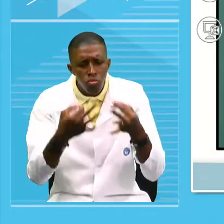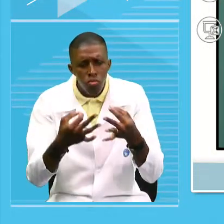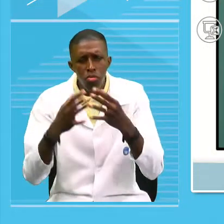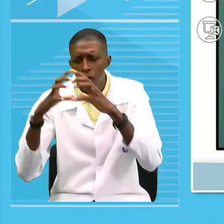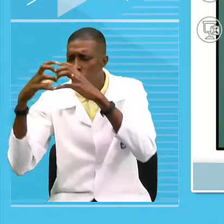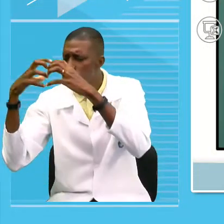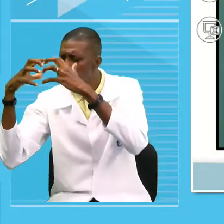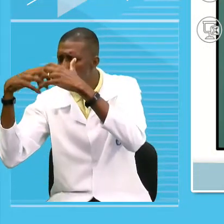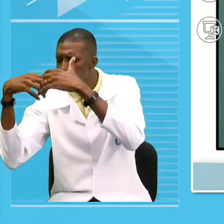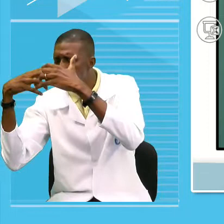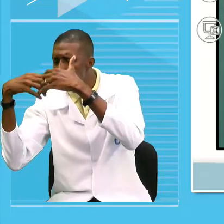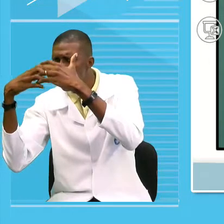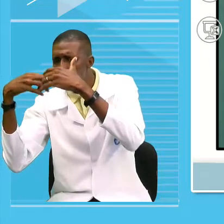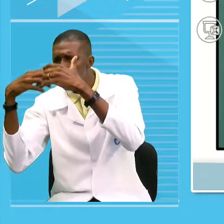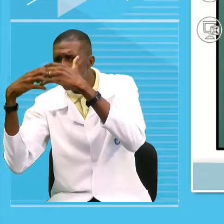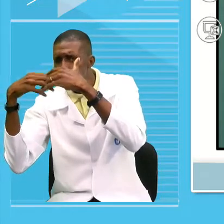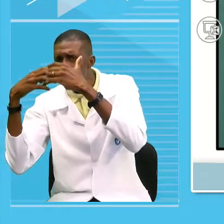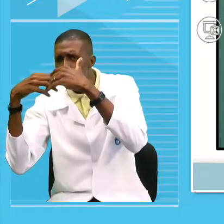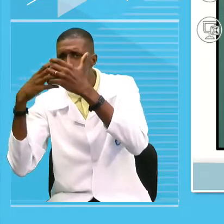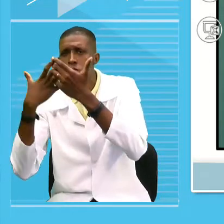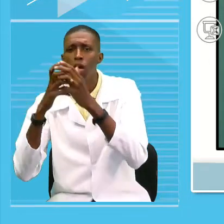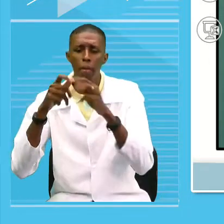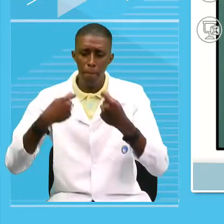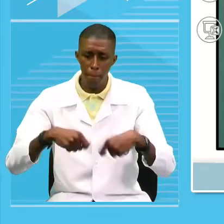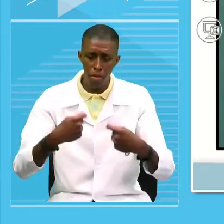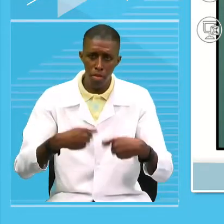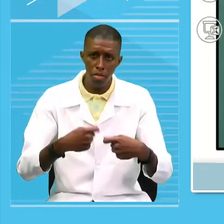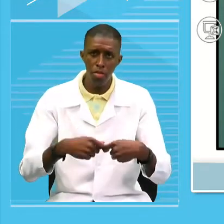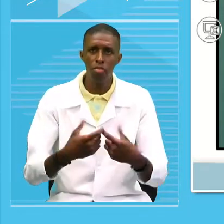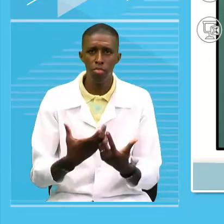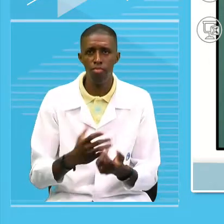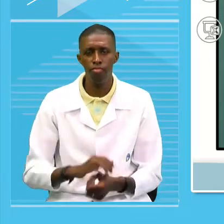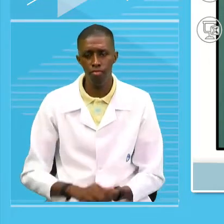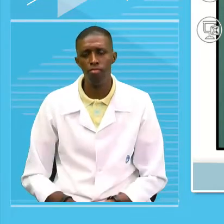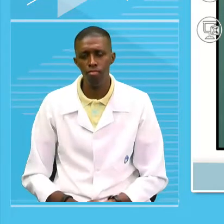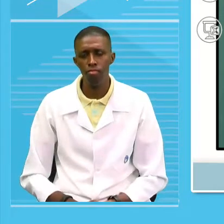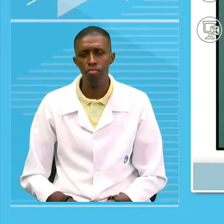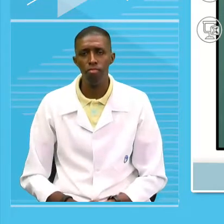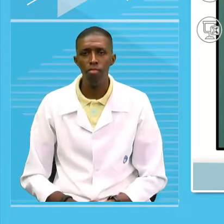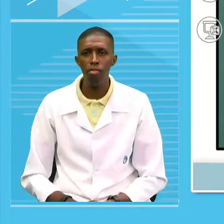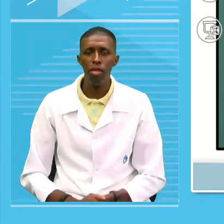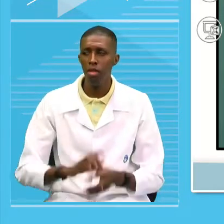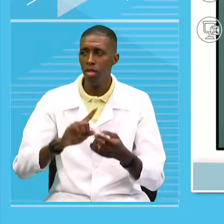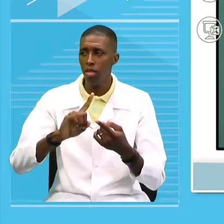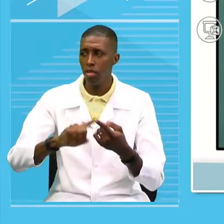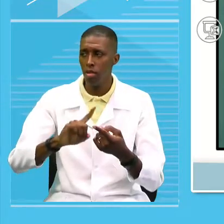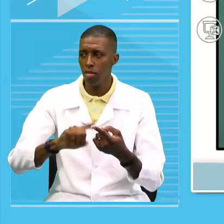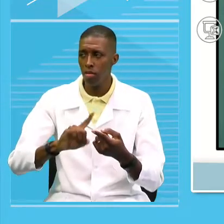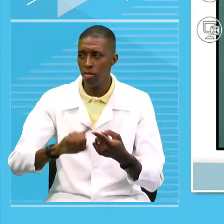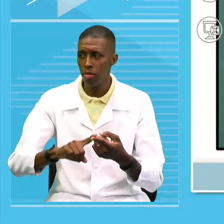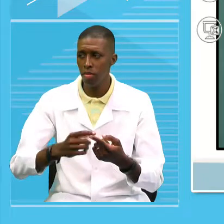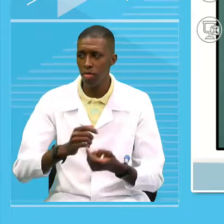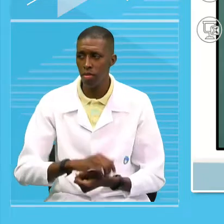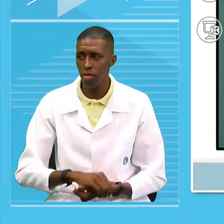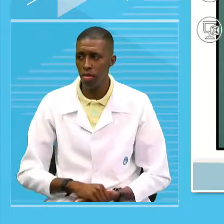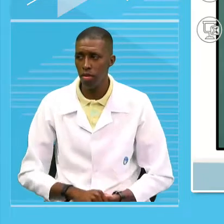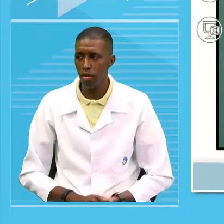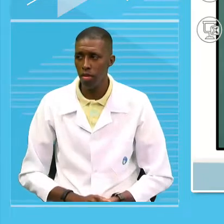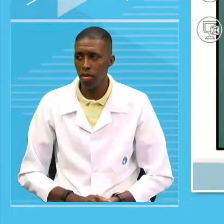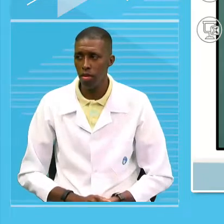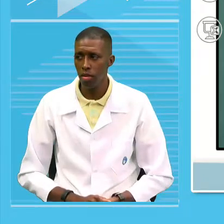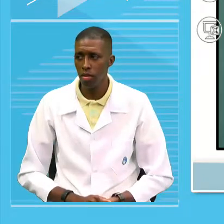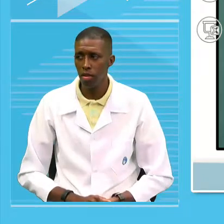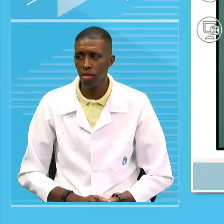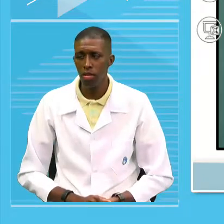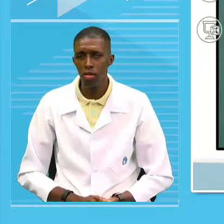o seu pensamento ainda mais nesse período que a gente está vivendo pela imagem pelo digital né